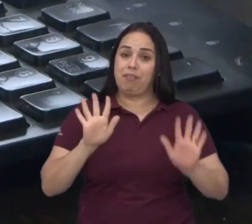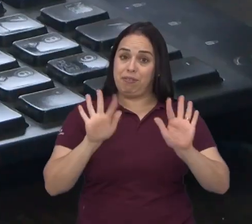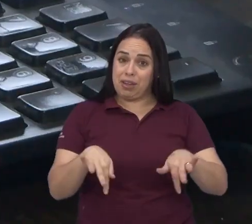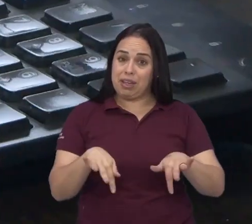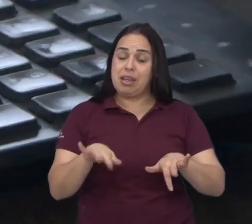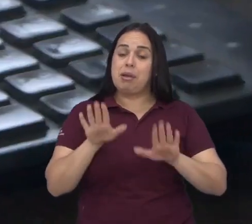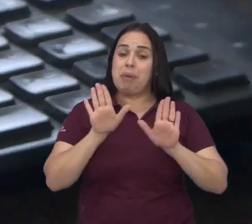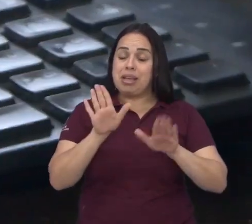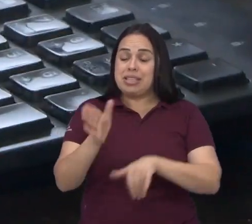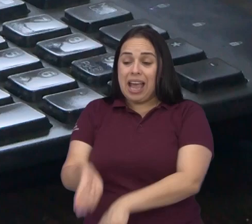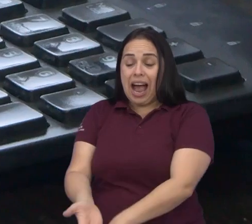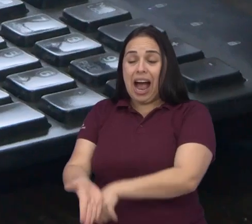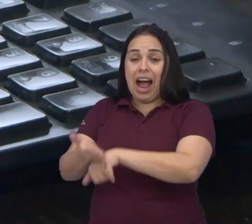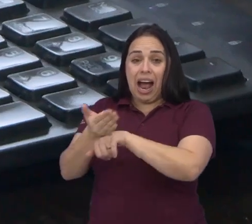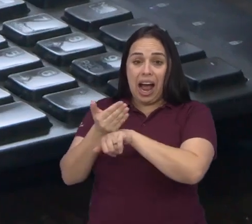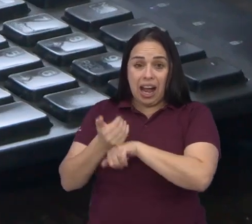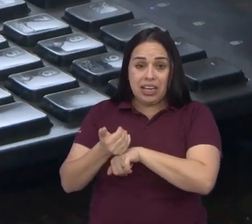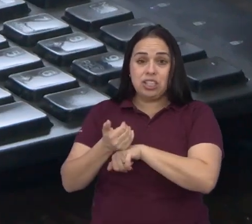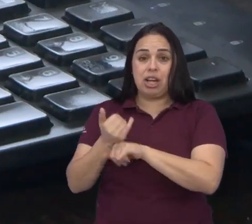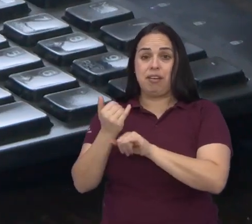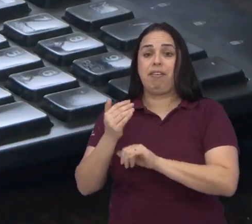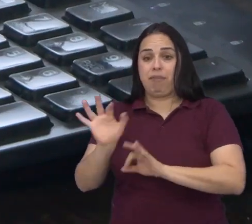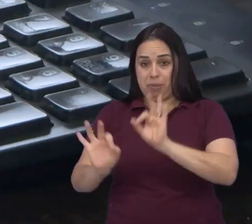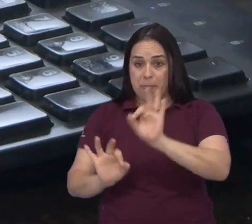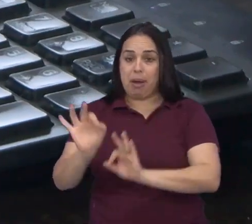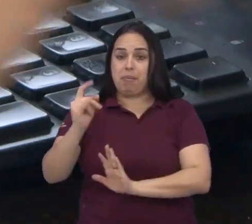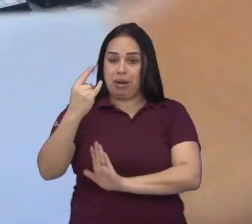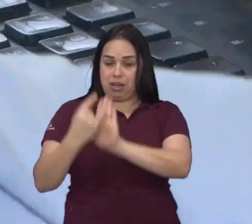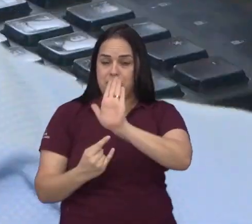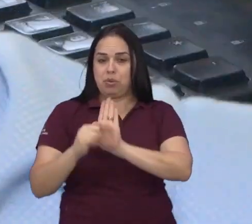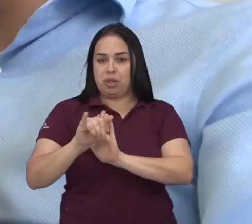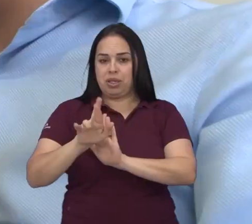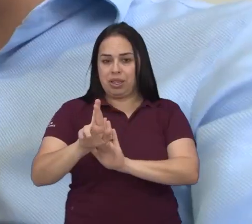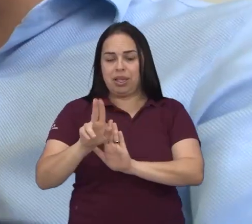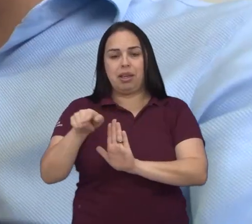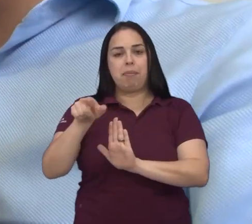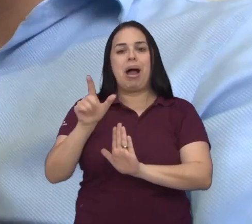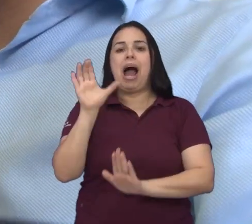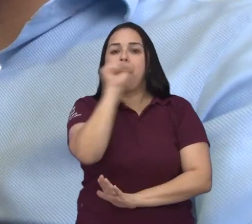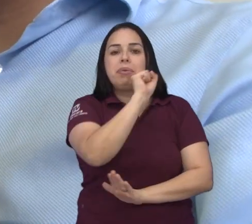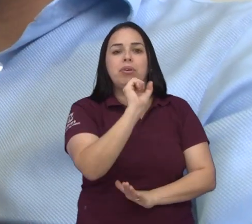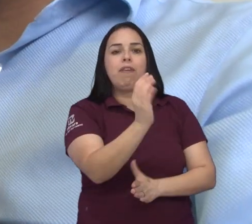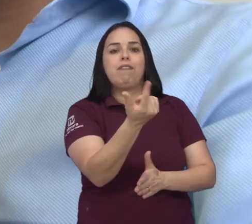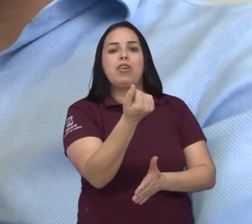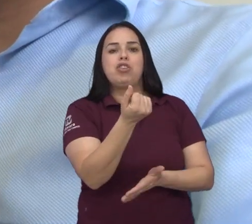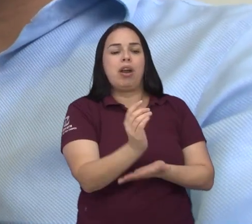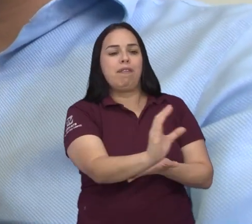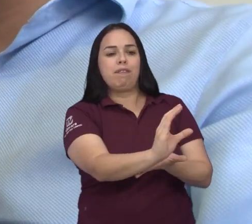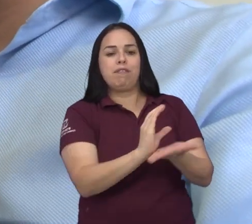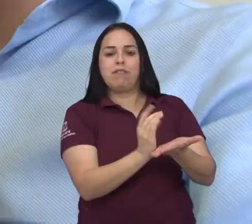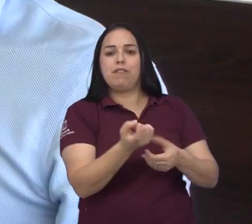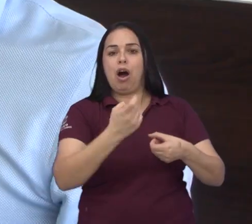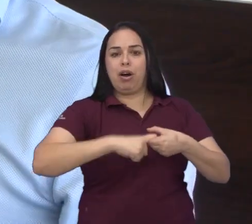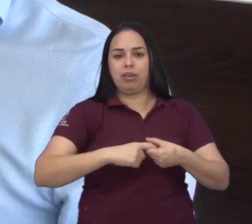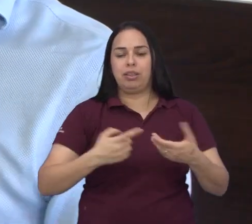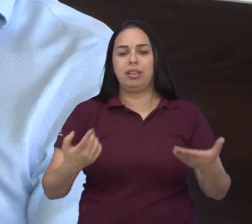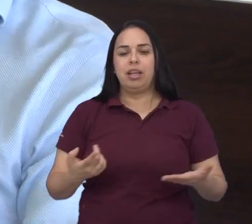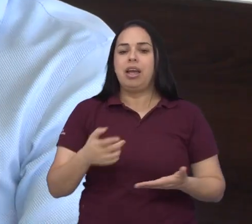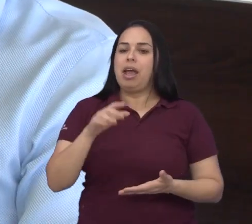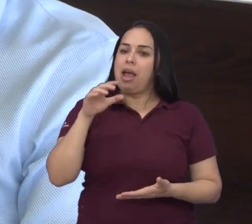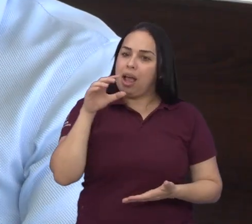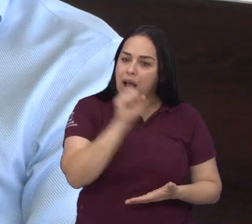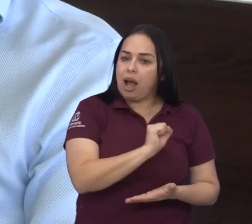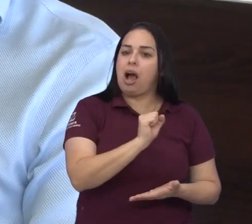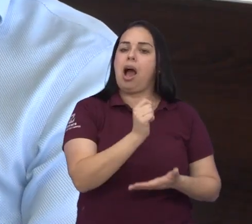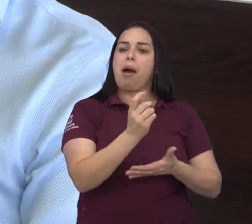maio. E quanto mais cedo o contribuinte entregar a declaração, mais rápida é a restituição. Eles